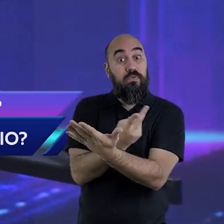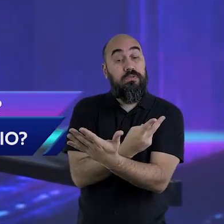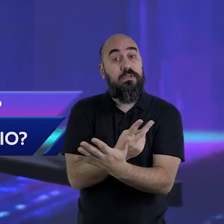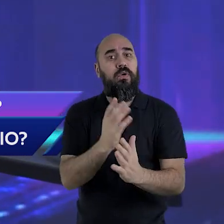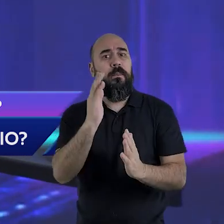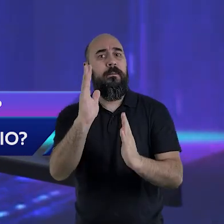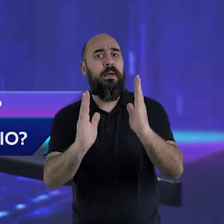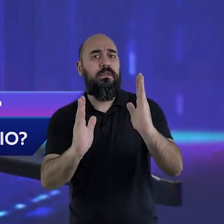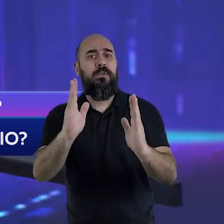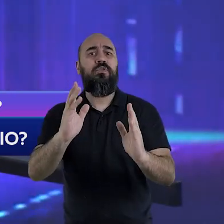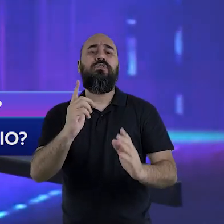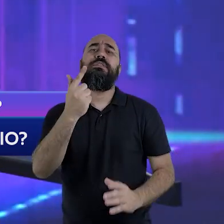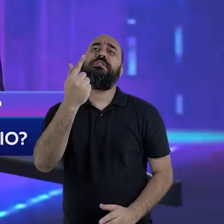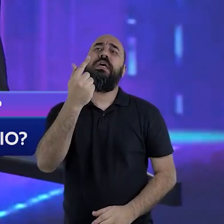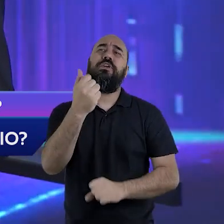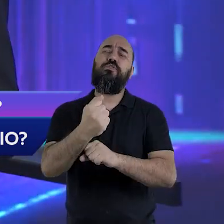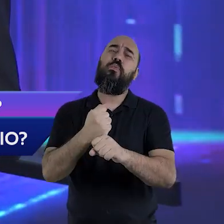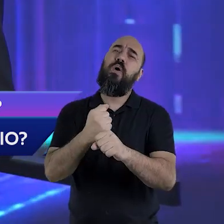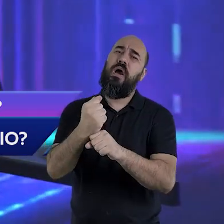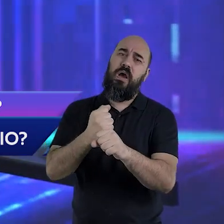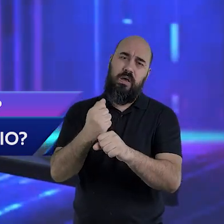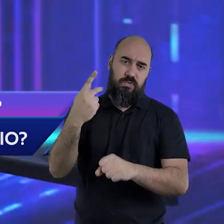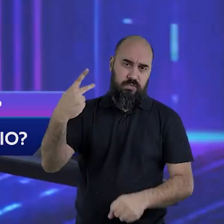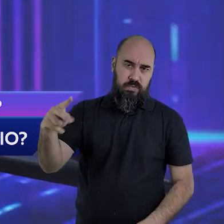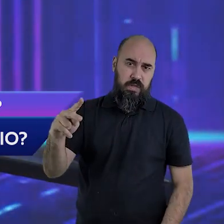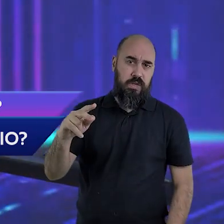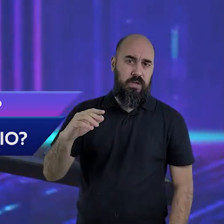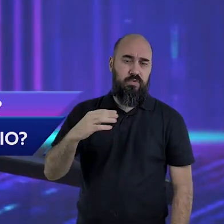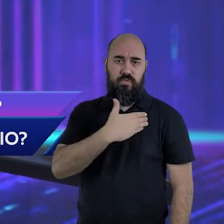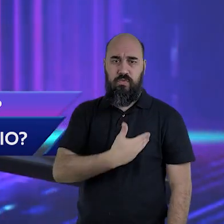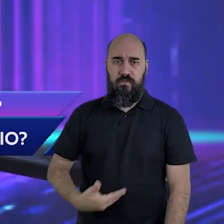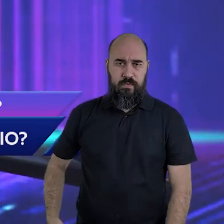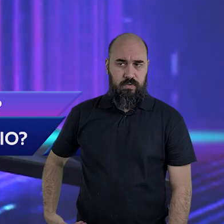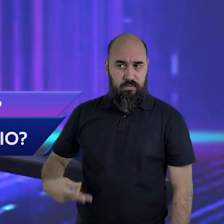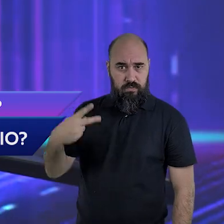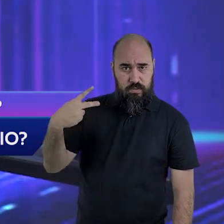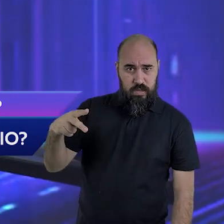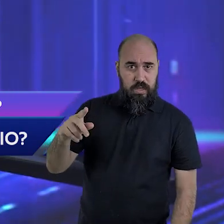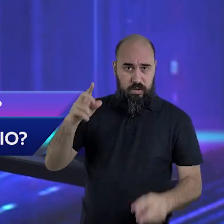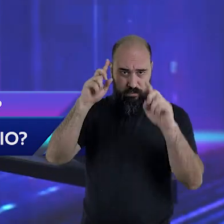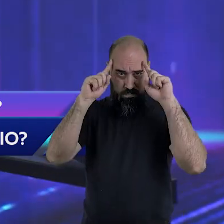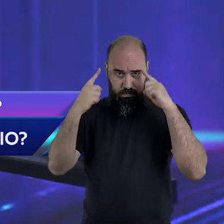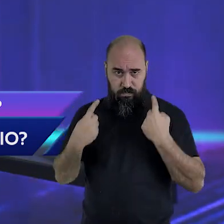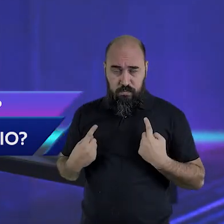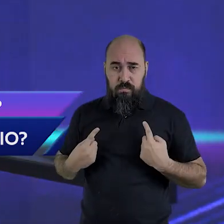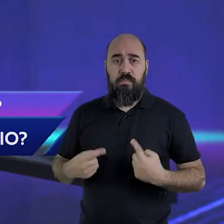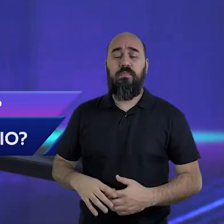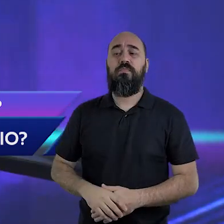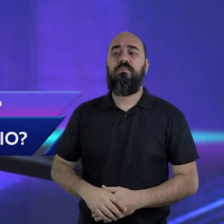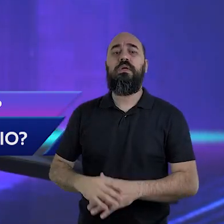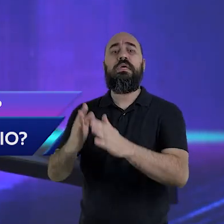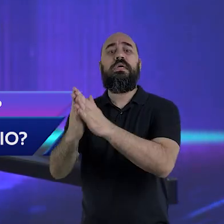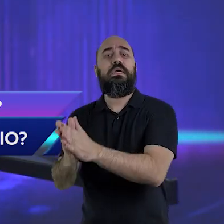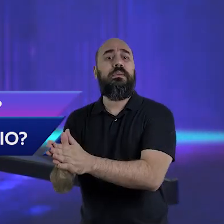no 7º ano do seu reinado. Esse decreto, portanto, se deu no ano